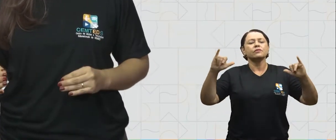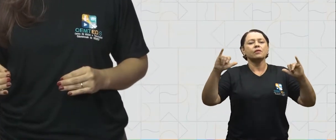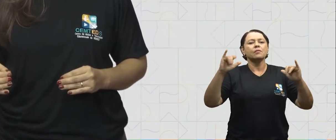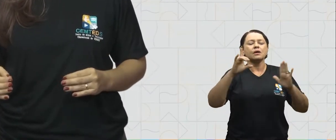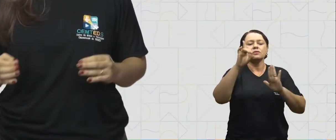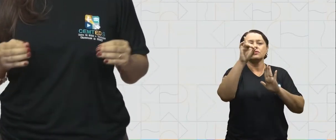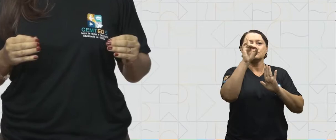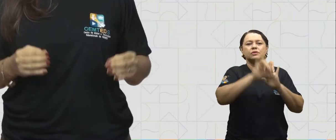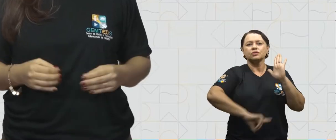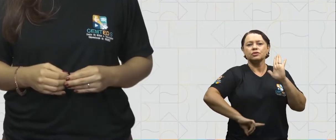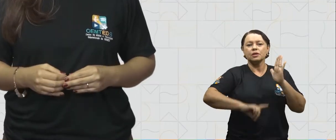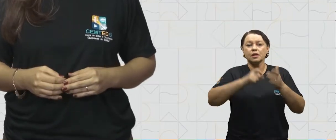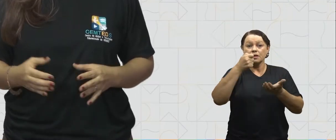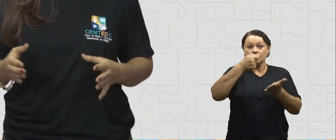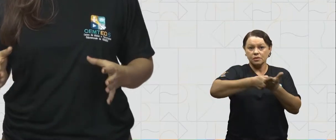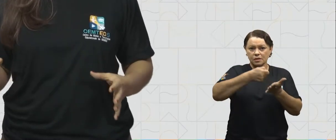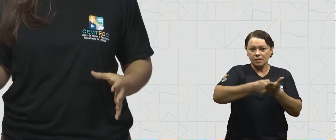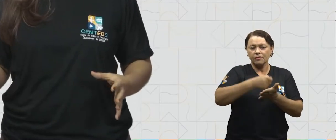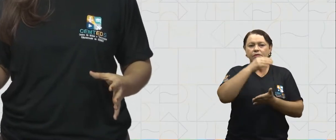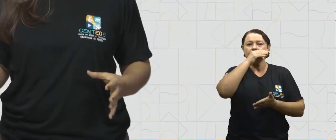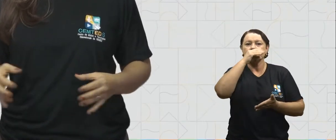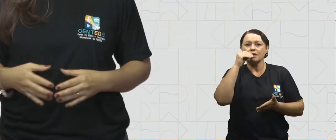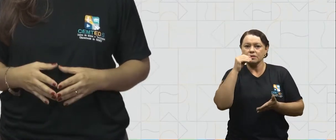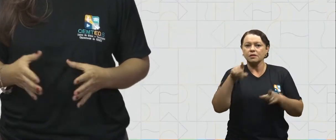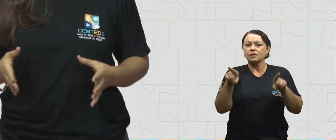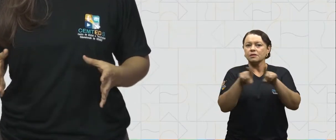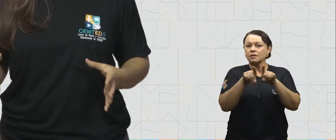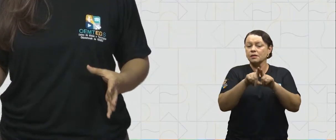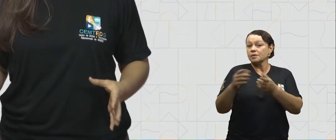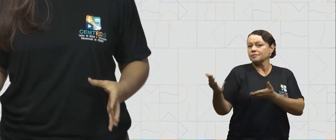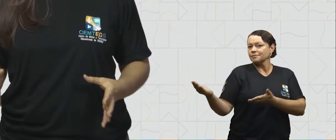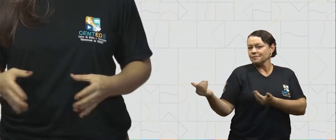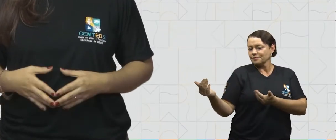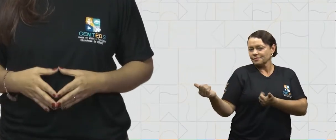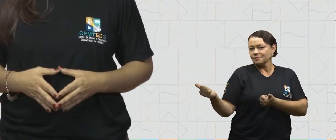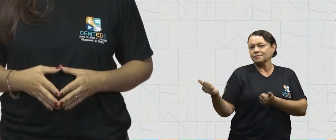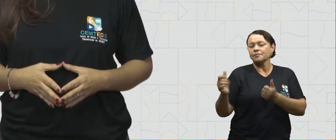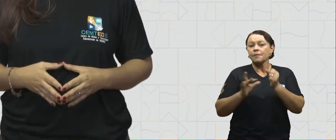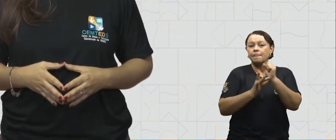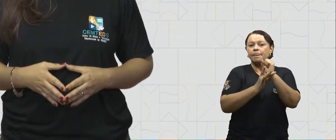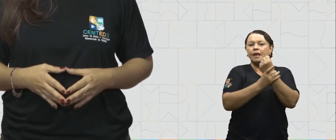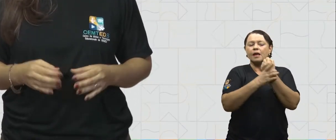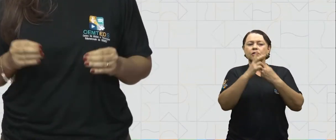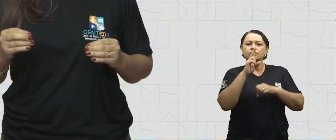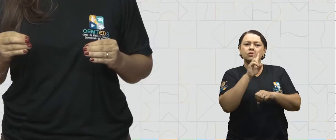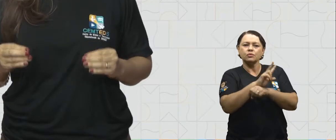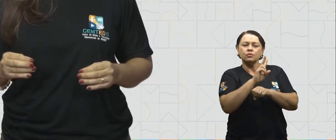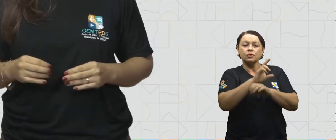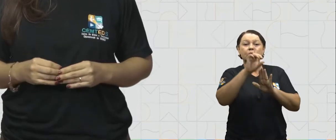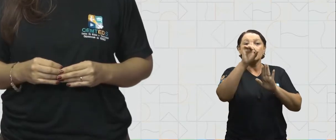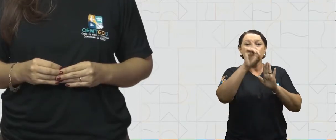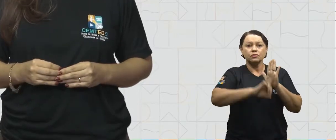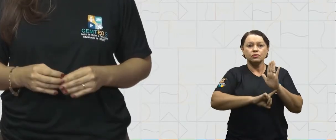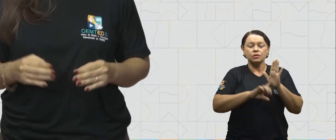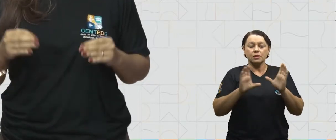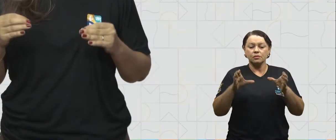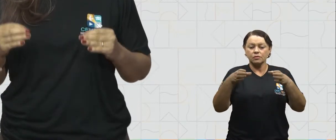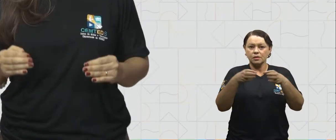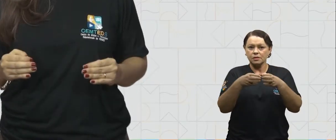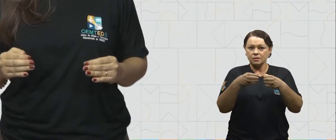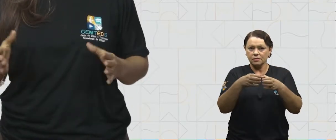e deveres das crianças e dos adolescentes, garantir a proteção dos direitos deste